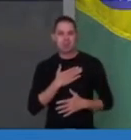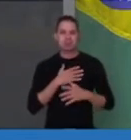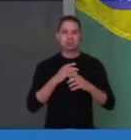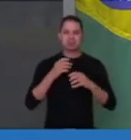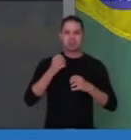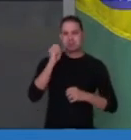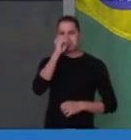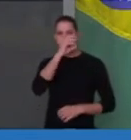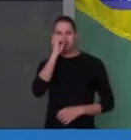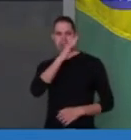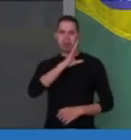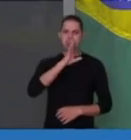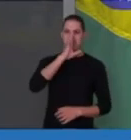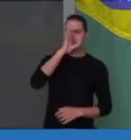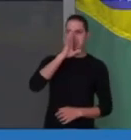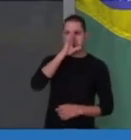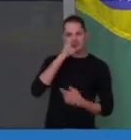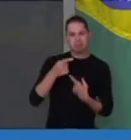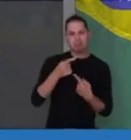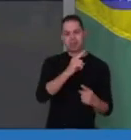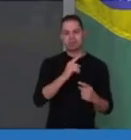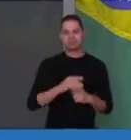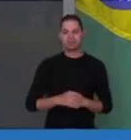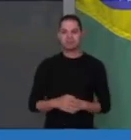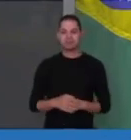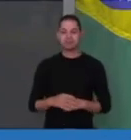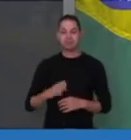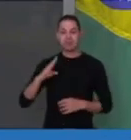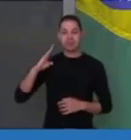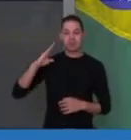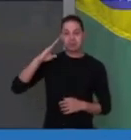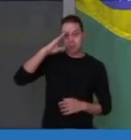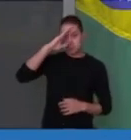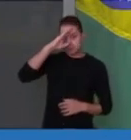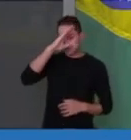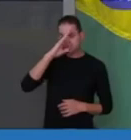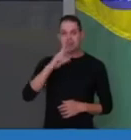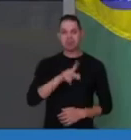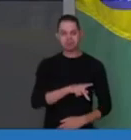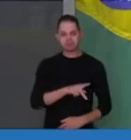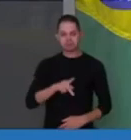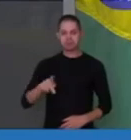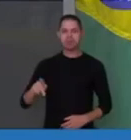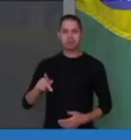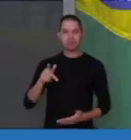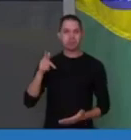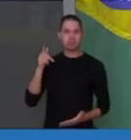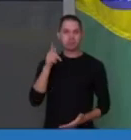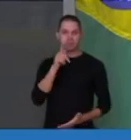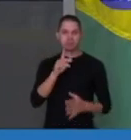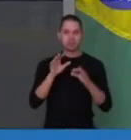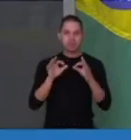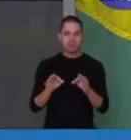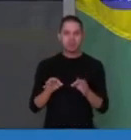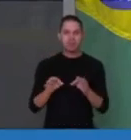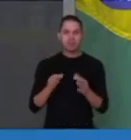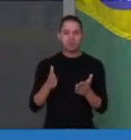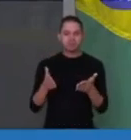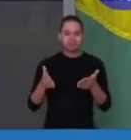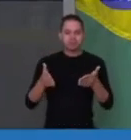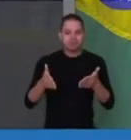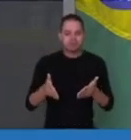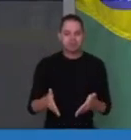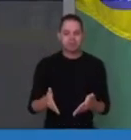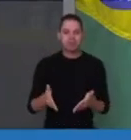político. Bolsonaro chega à presidência da República como um proscrito, um aborto